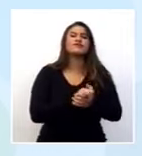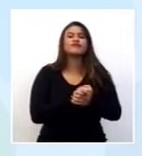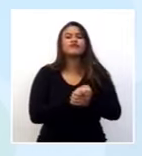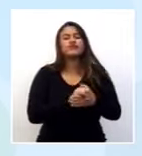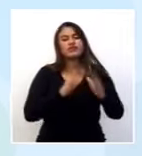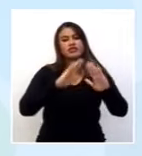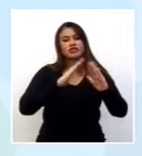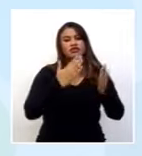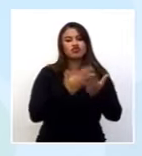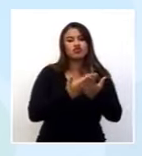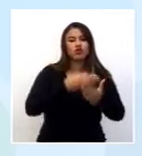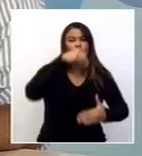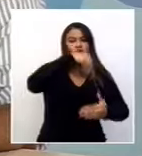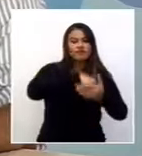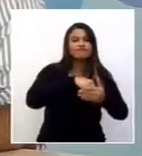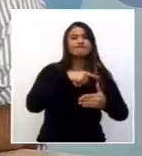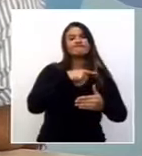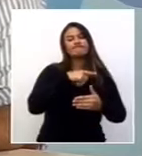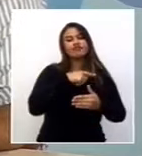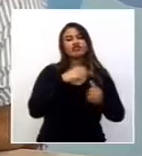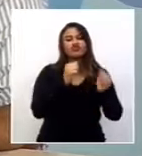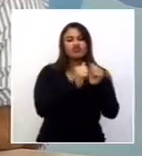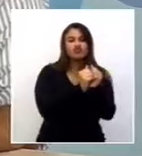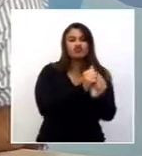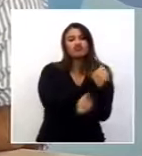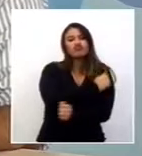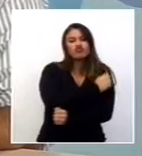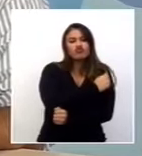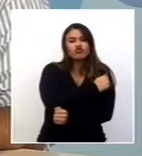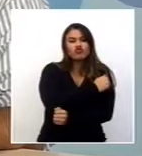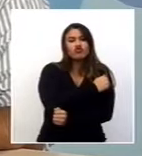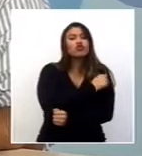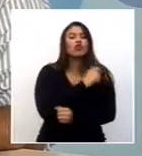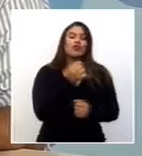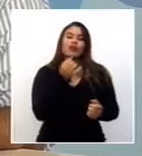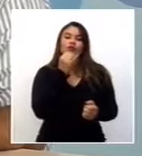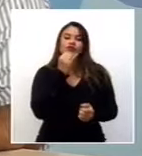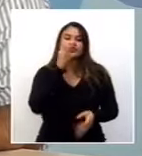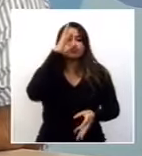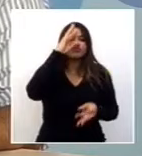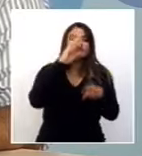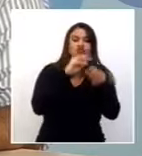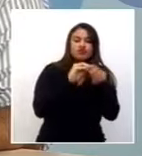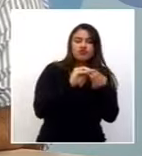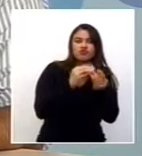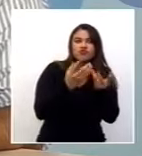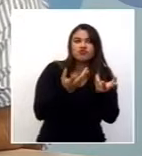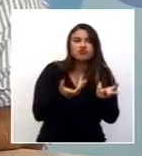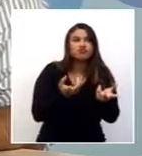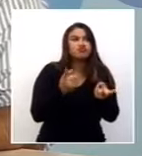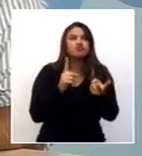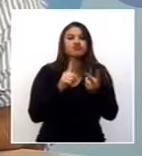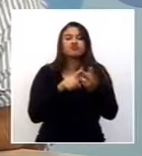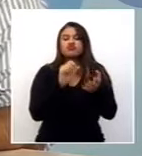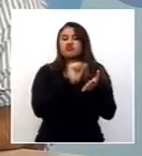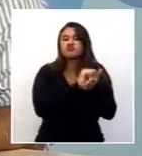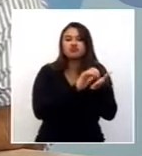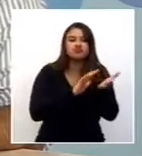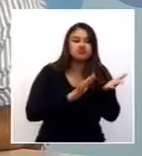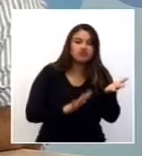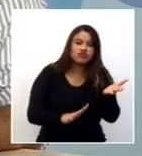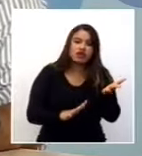na escola, presencialmente, com os alunos. É o quê? É o resumo, é aquela